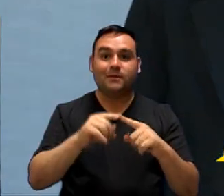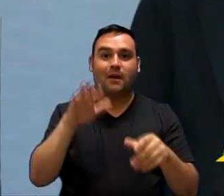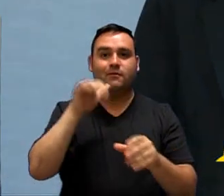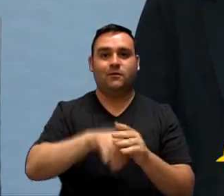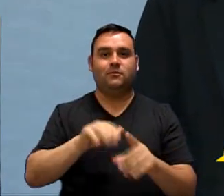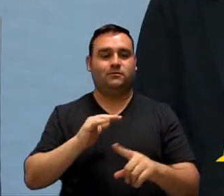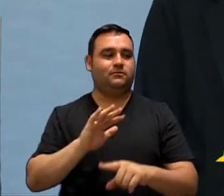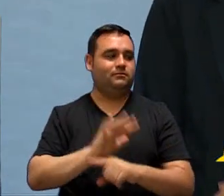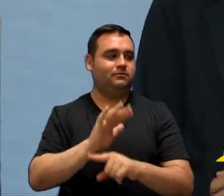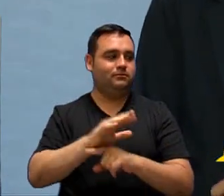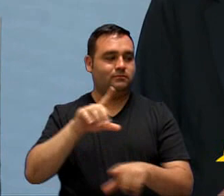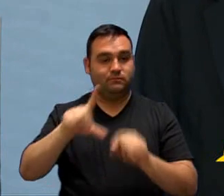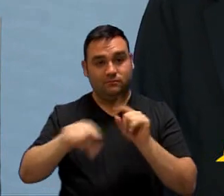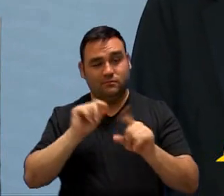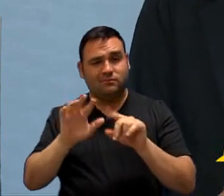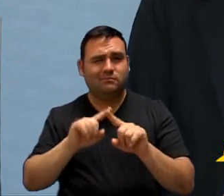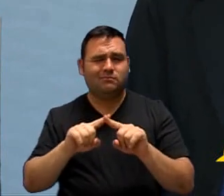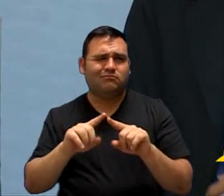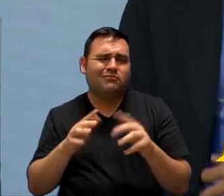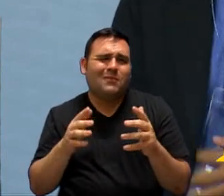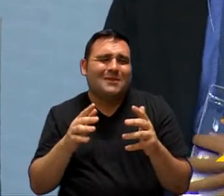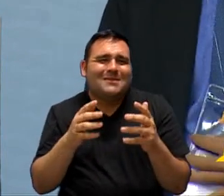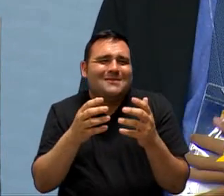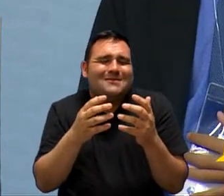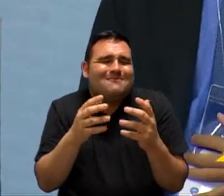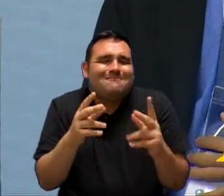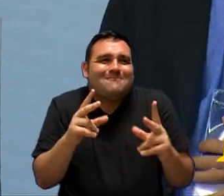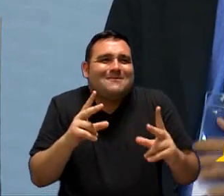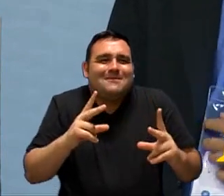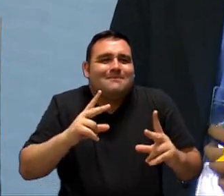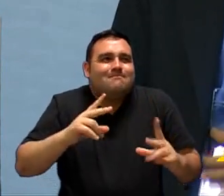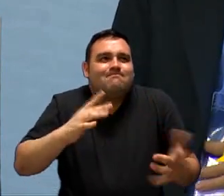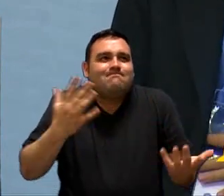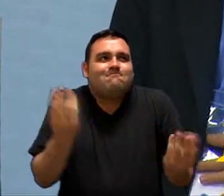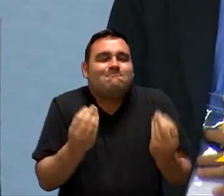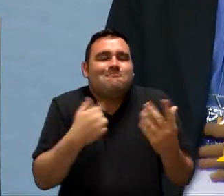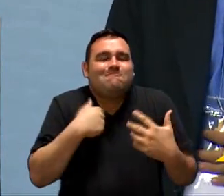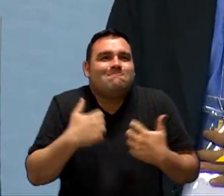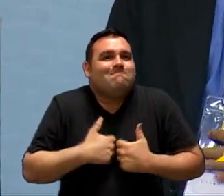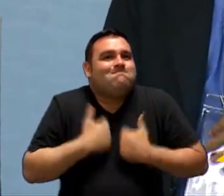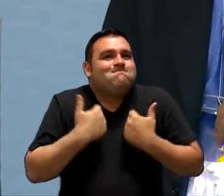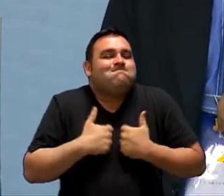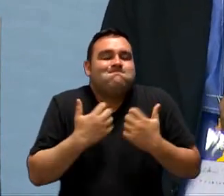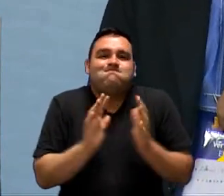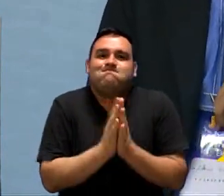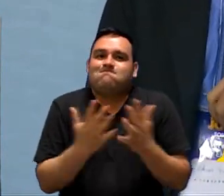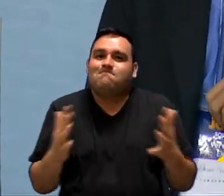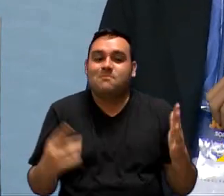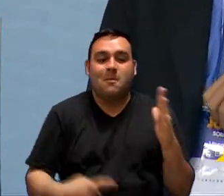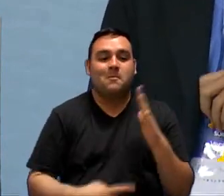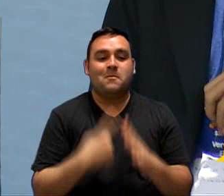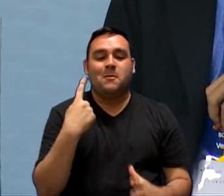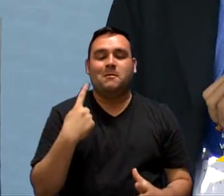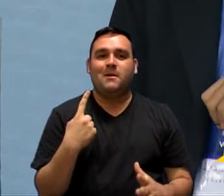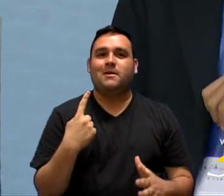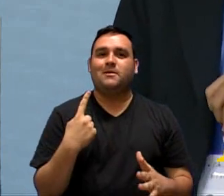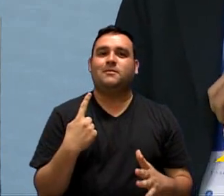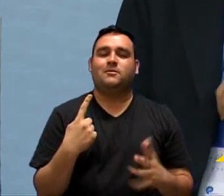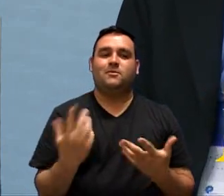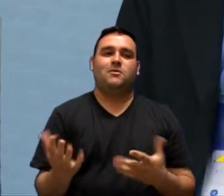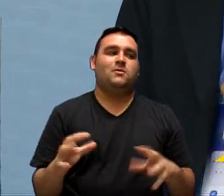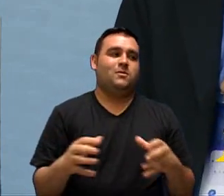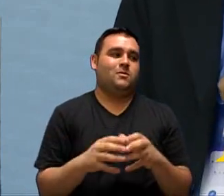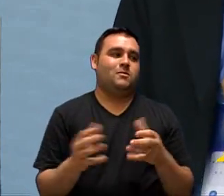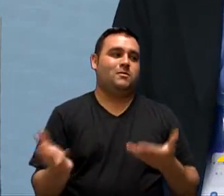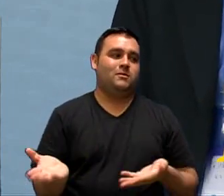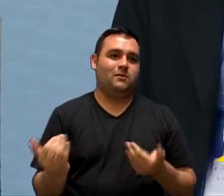né? Mas é muito incrível. Eu me sinto muito orgulhosa de estar participando da primeira edição do